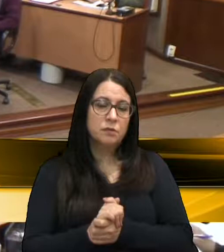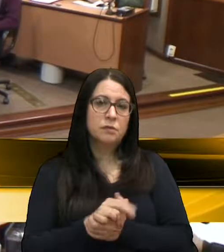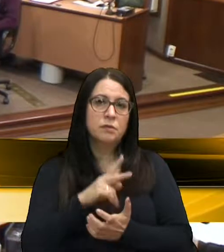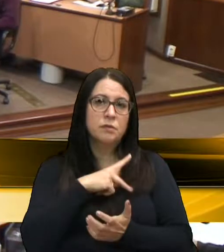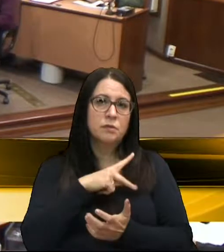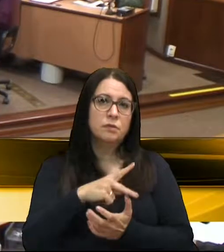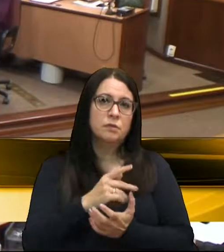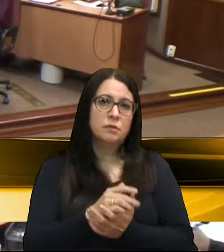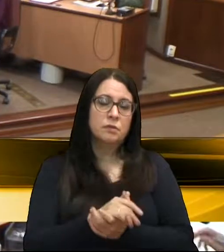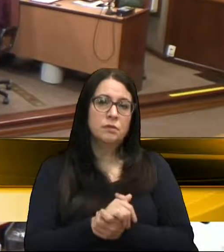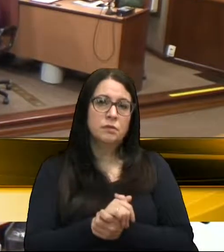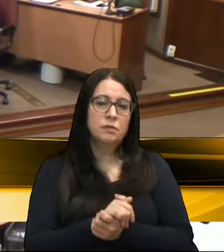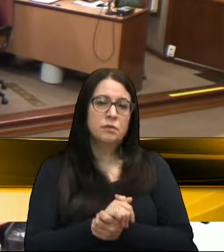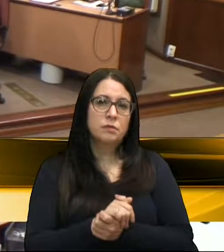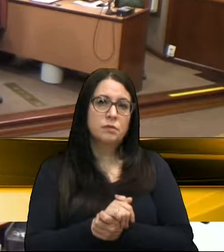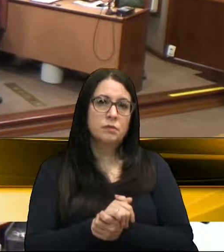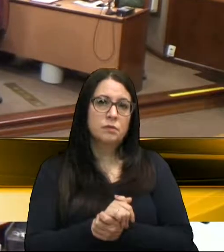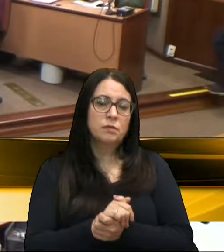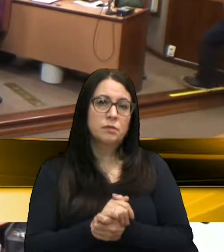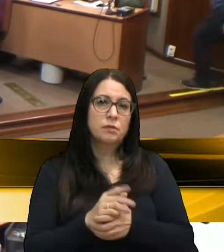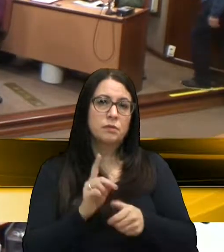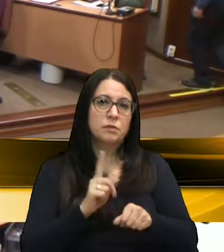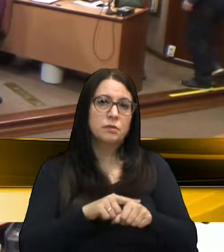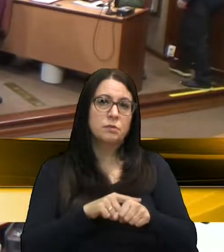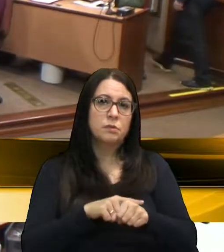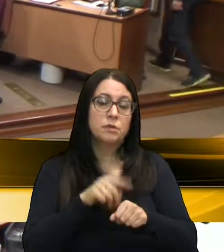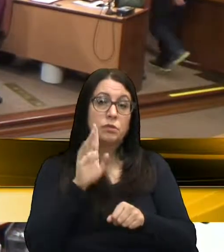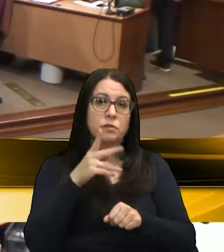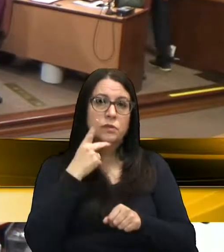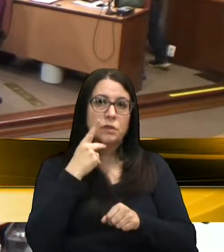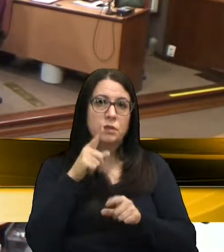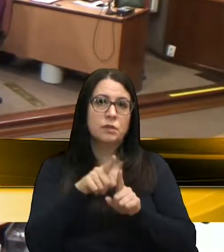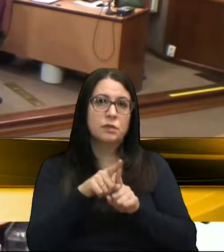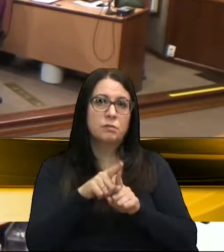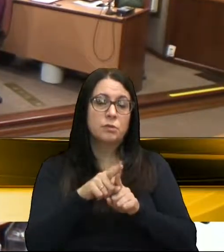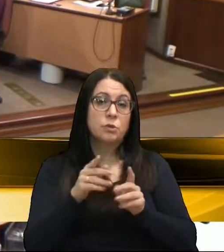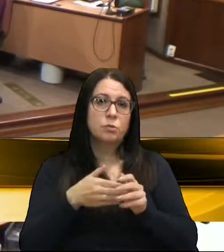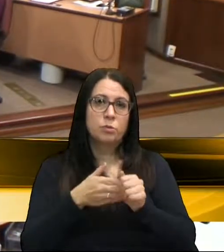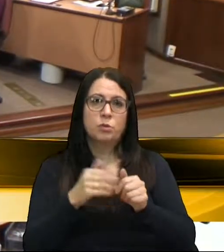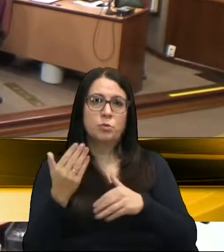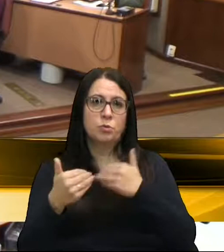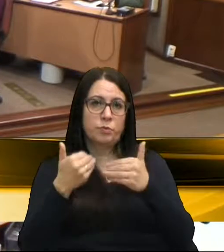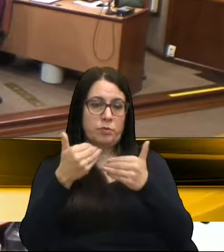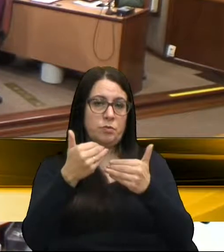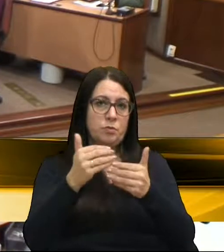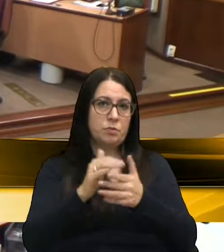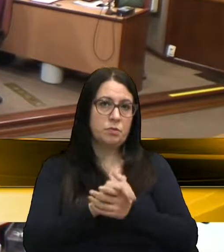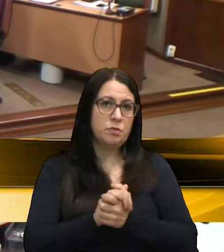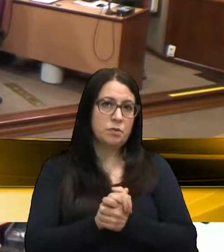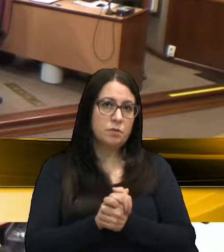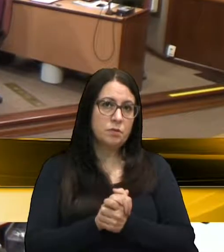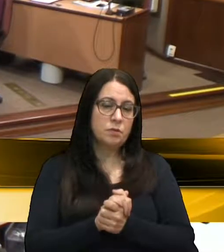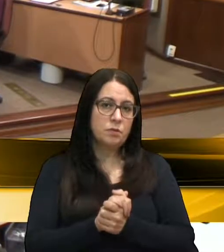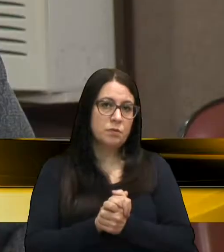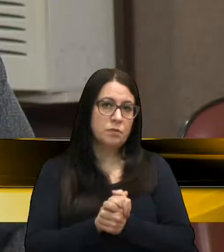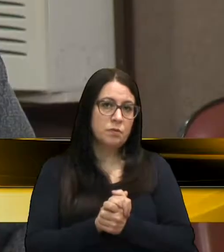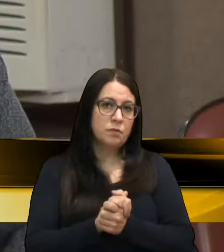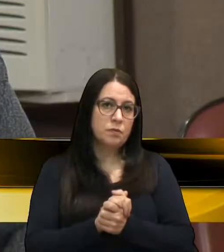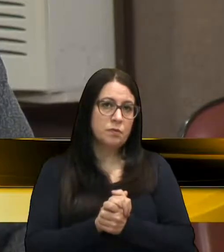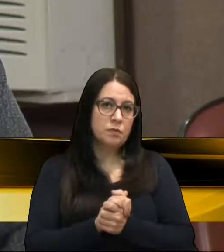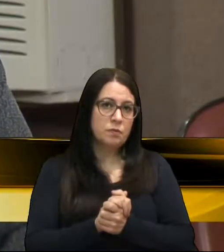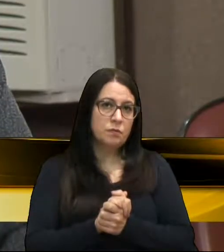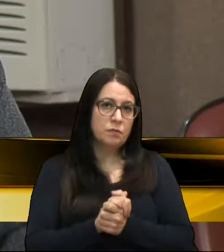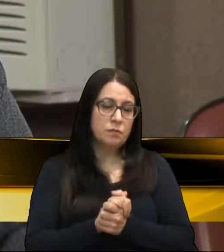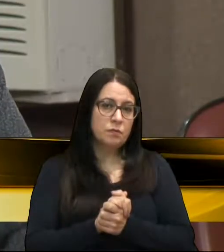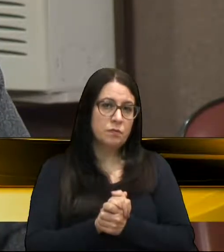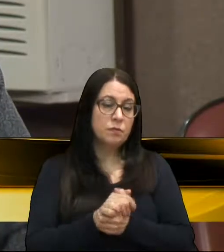Presidente, tinha terminado o meu tempo, mas só para deixar registrado aqui, porque como eu acompanhei todo o processo da questão